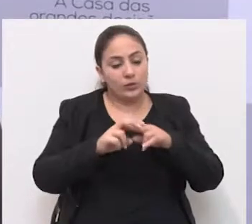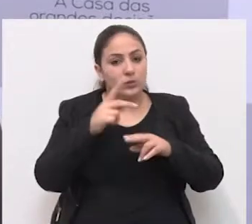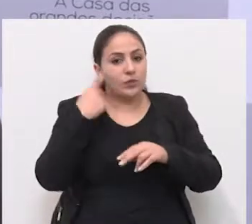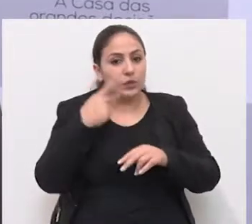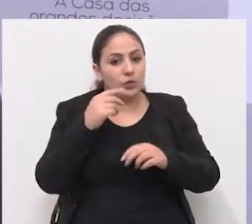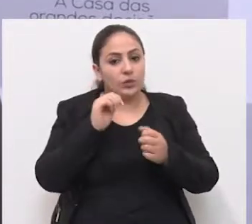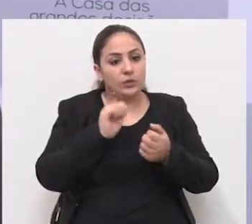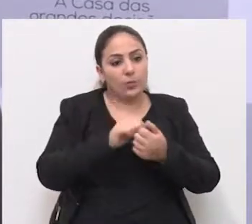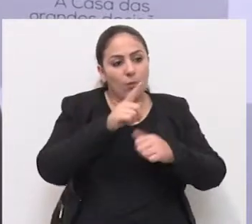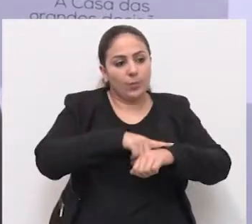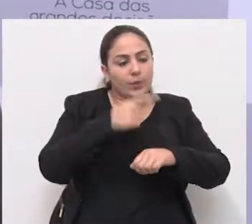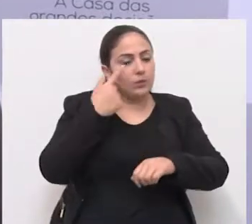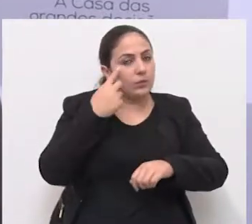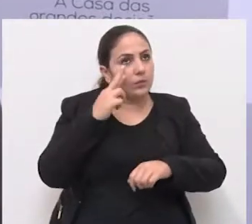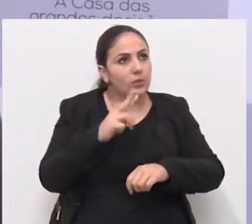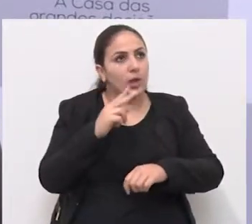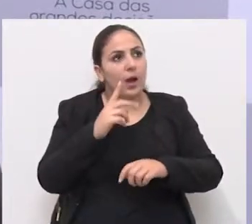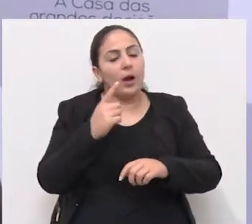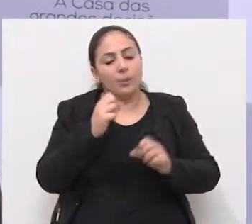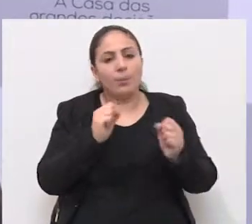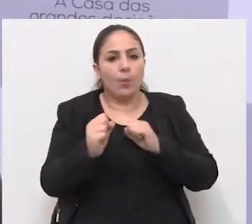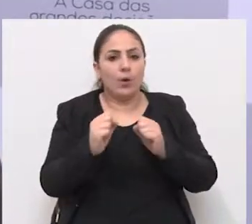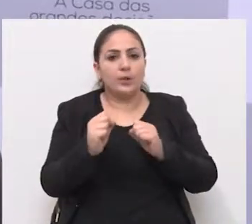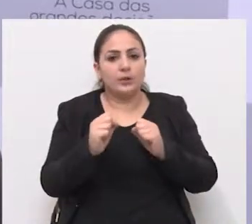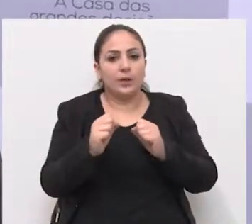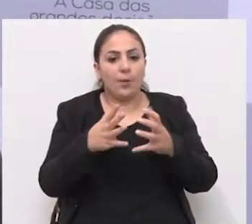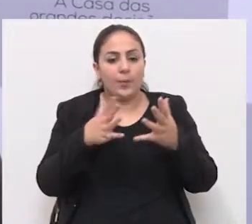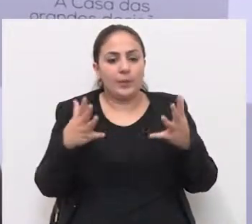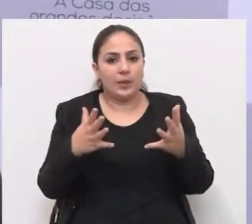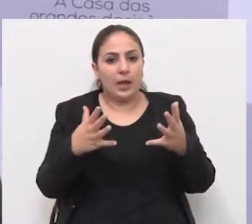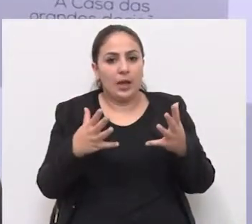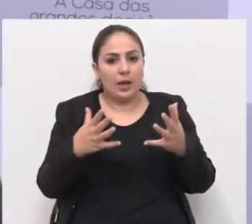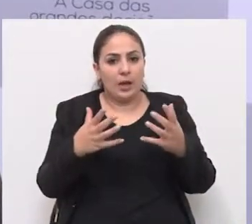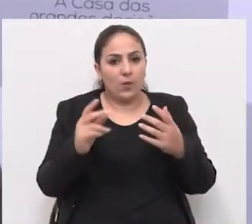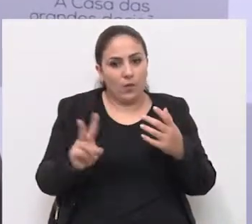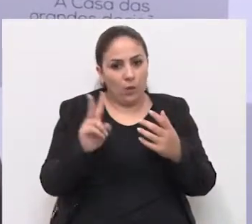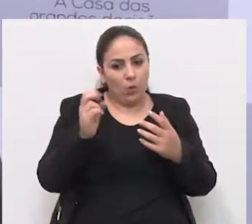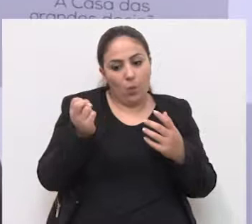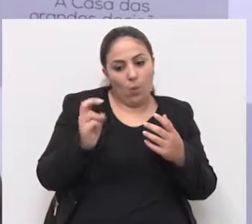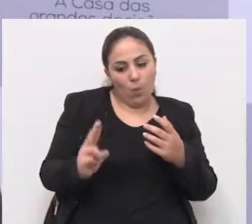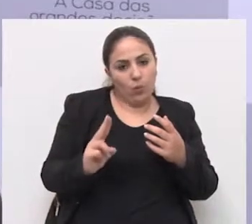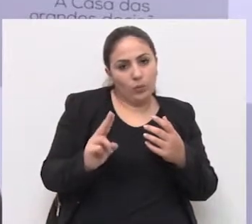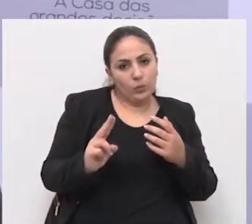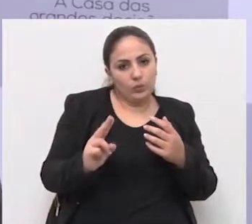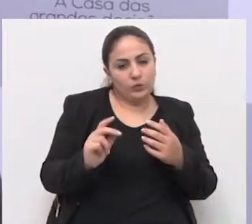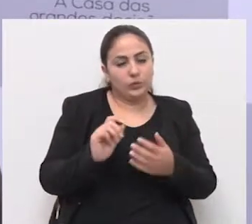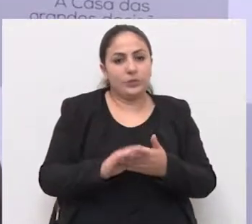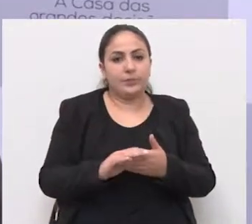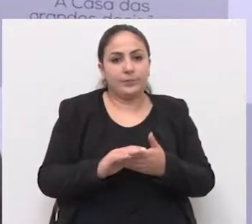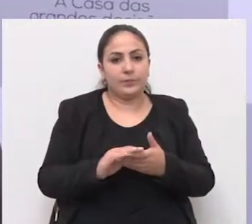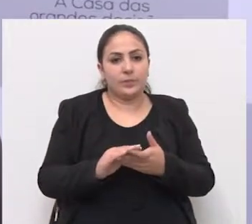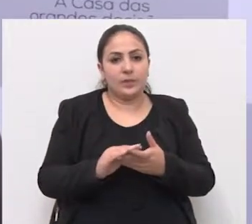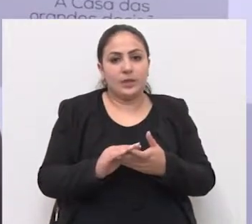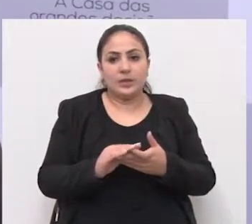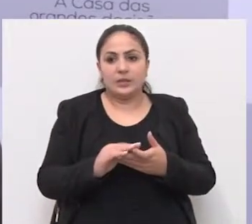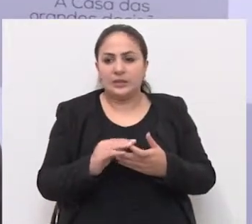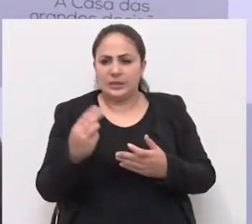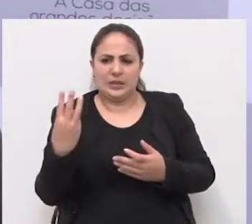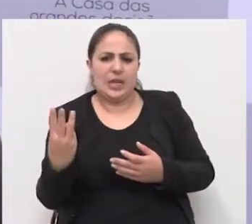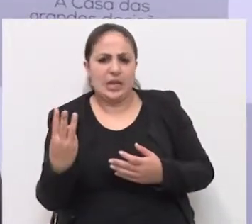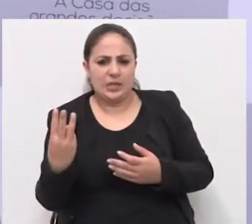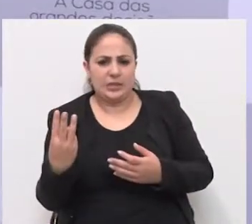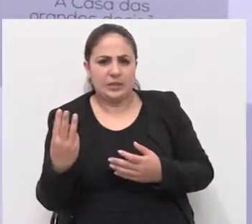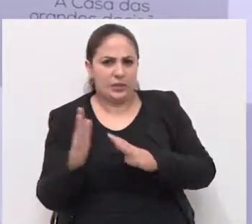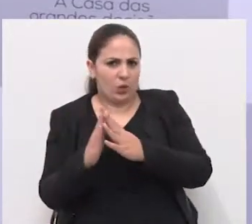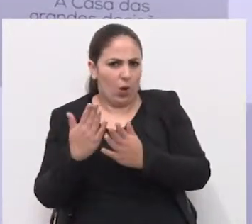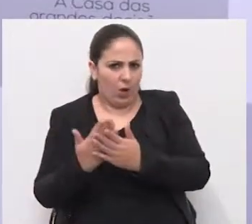nesse momento podem discutir com a comunidade a previsão de aumentar essa demanda ou de que ao invés de